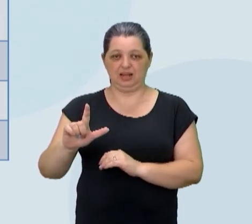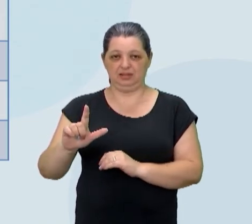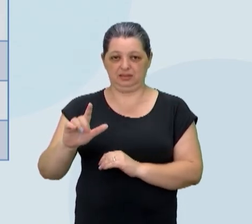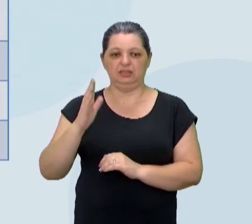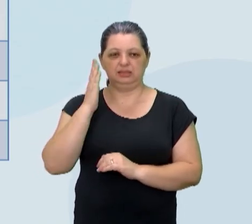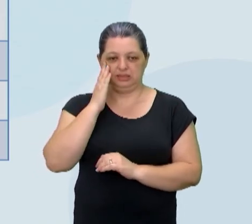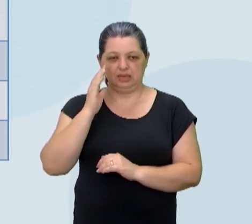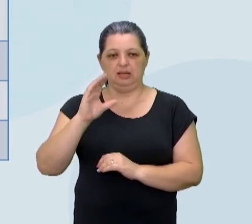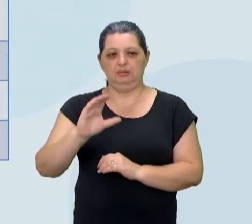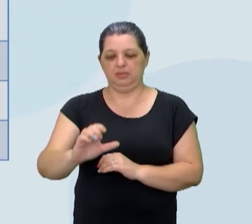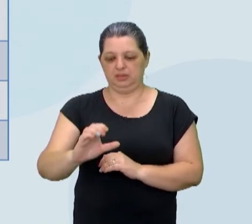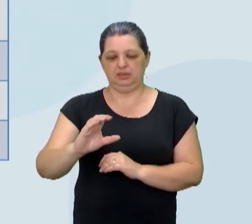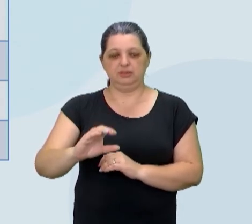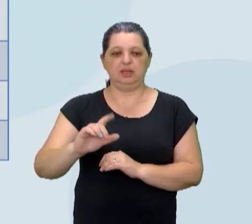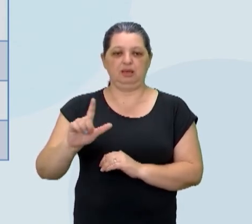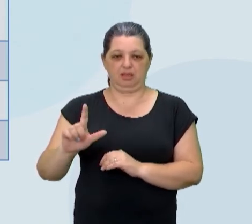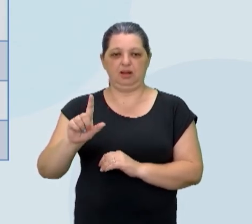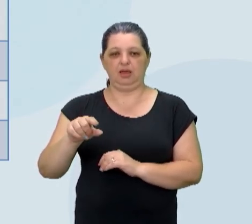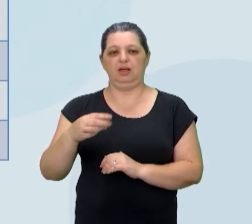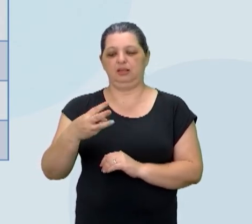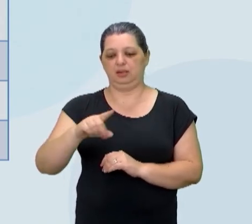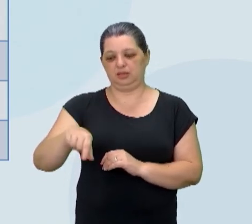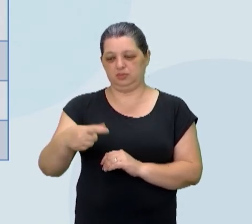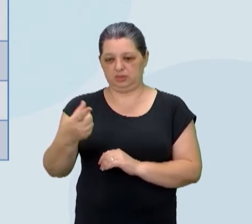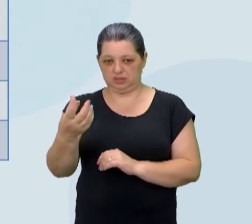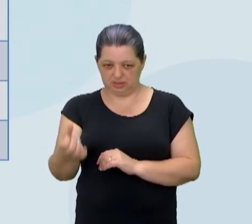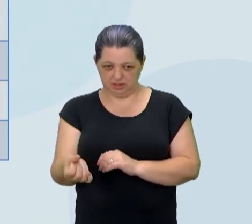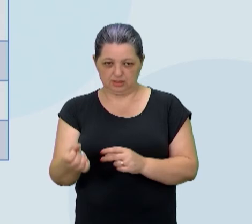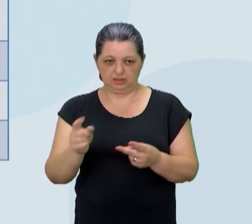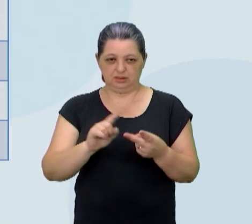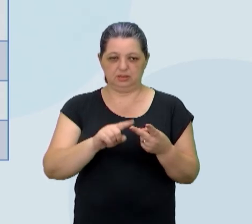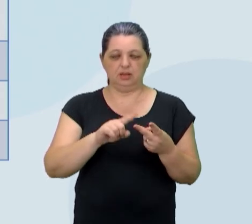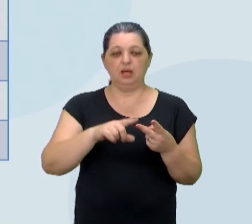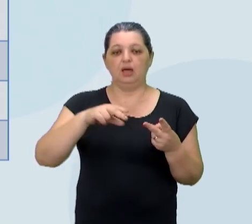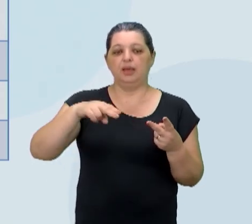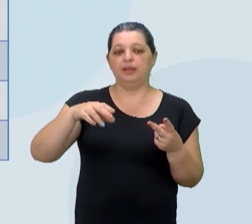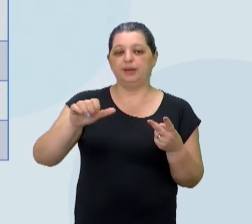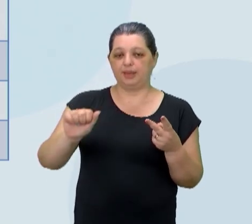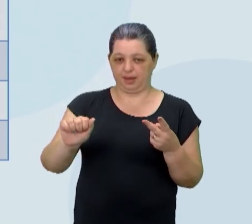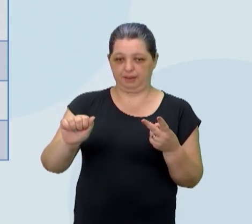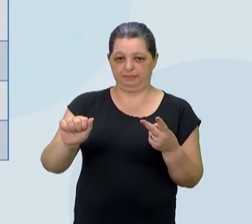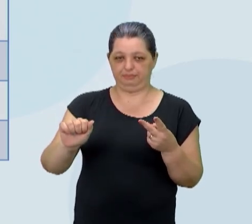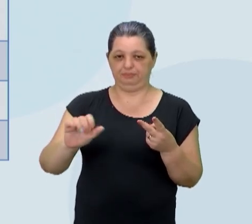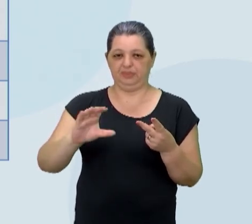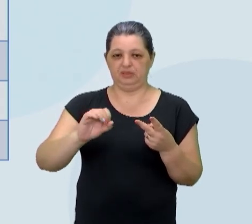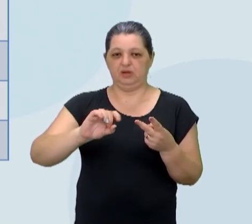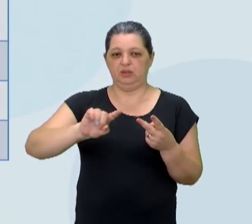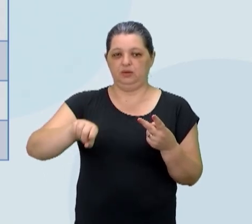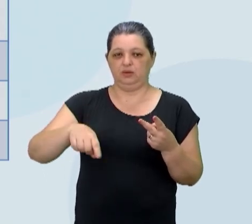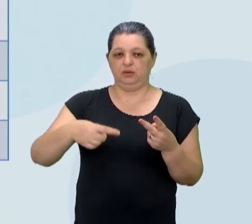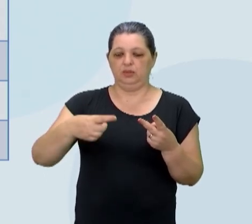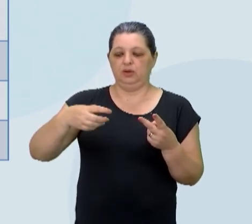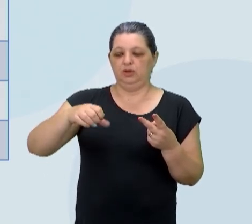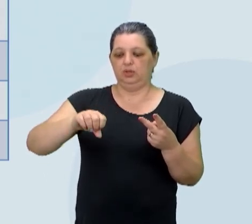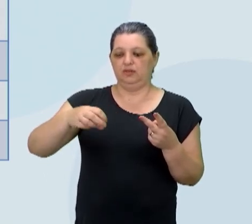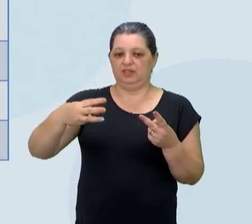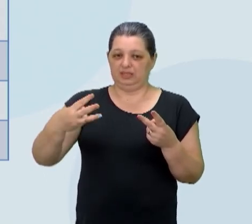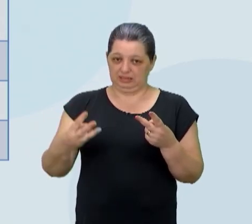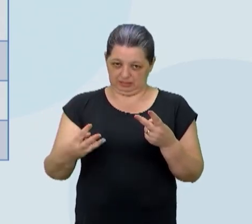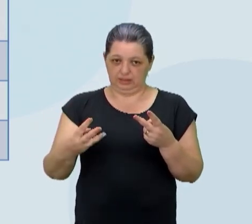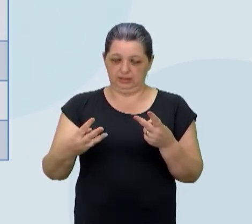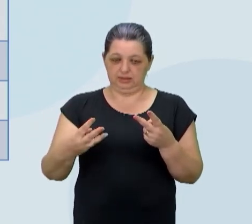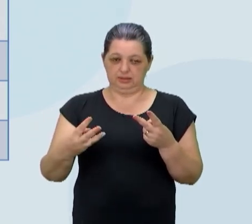gente já sabe que é 3,16. O Na, ele vai valer 0,93 a eletronegatividade